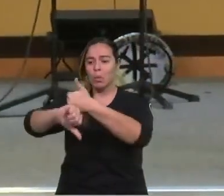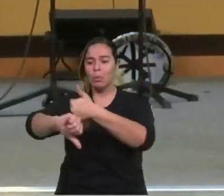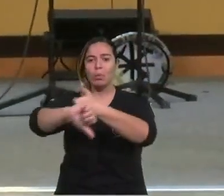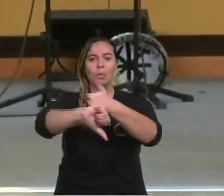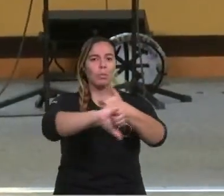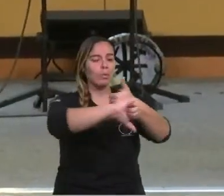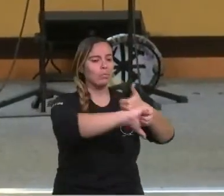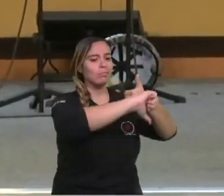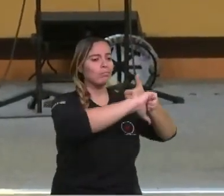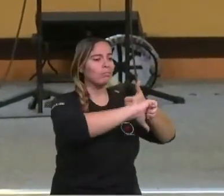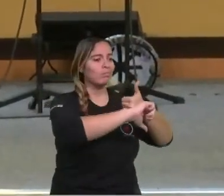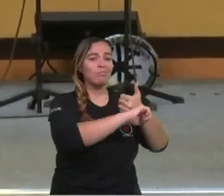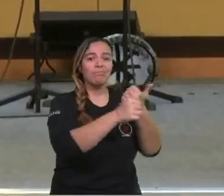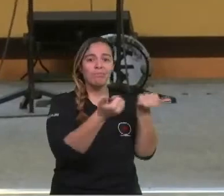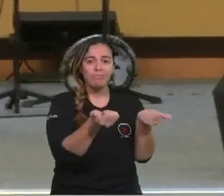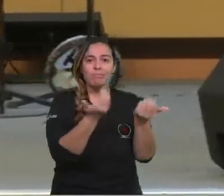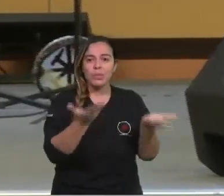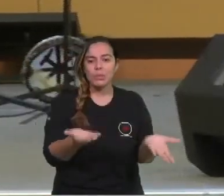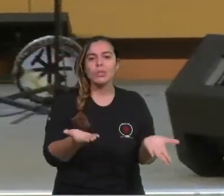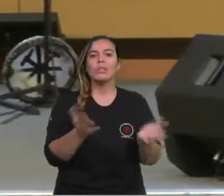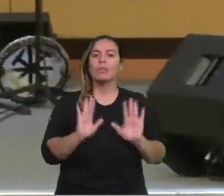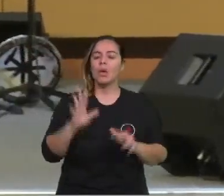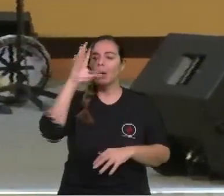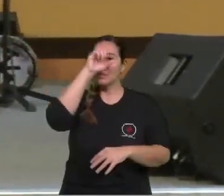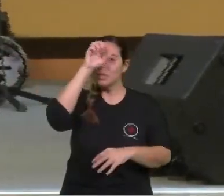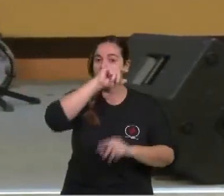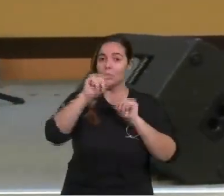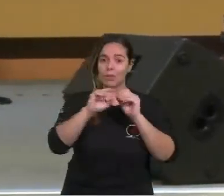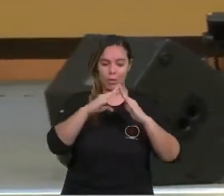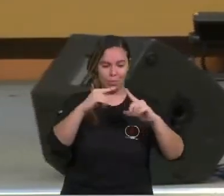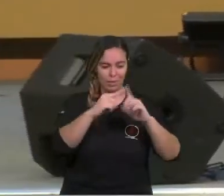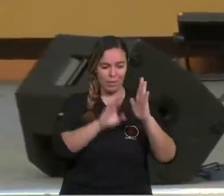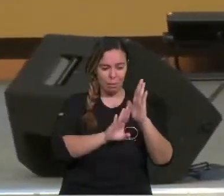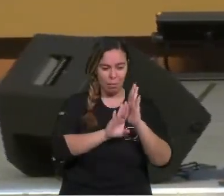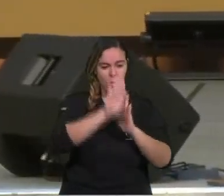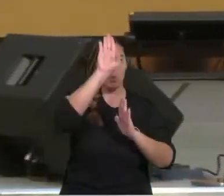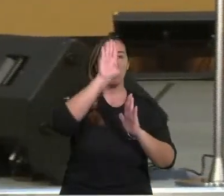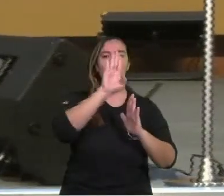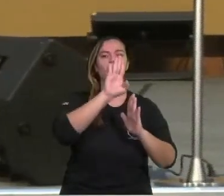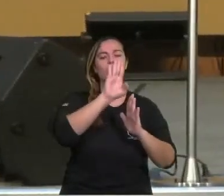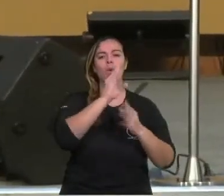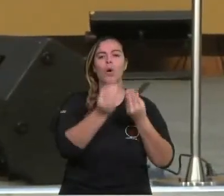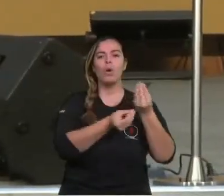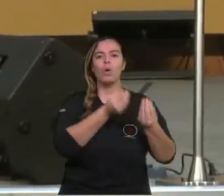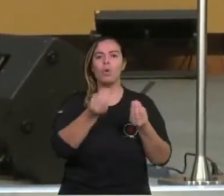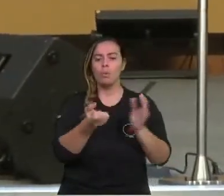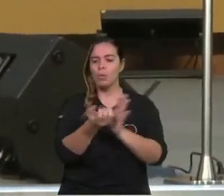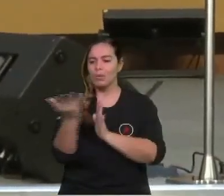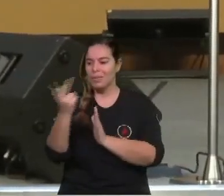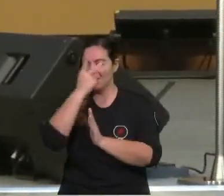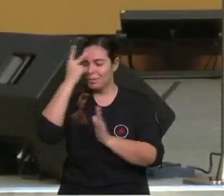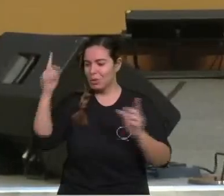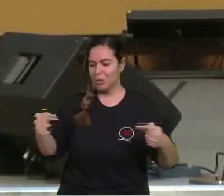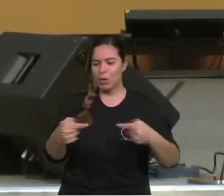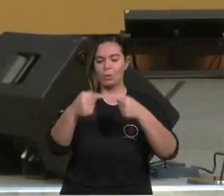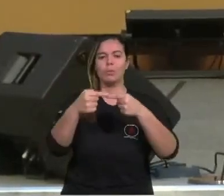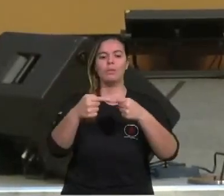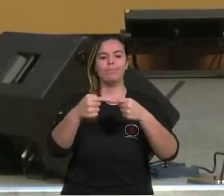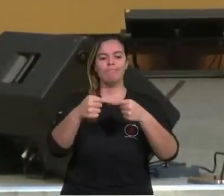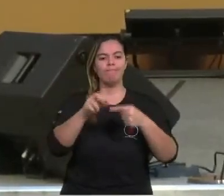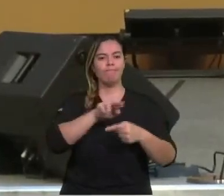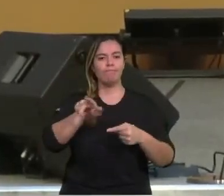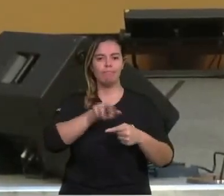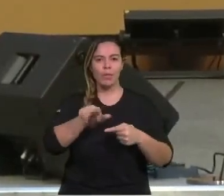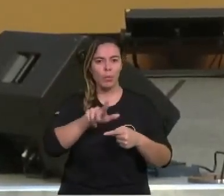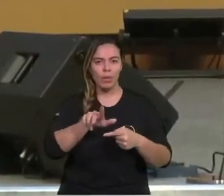resultado da transformação. Eu aprendi que uma igreja de sucesso, ela não é medida pela quantidade de pessoas que frequentam,